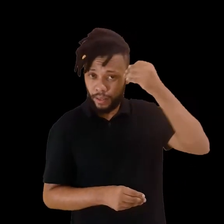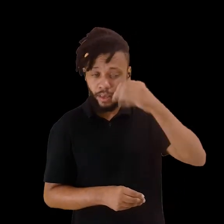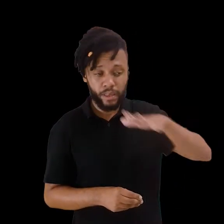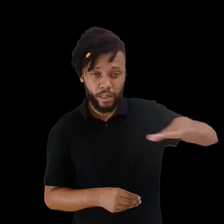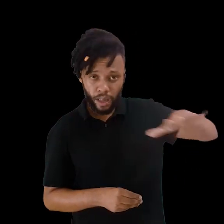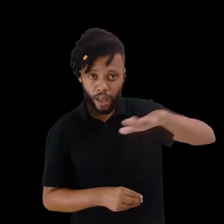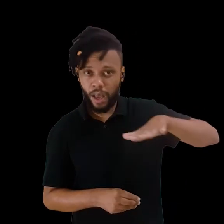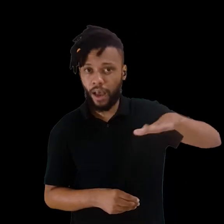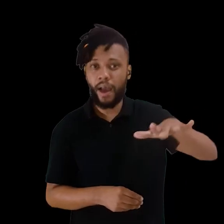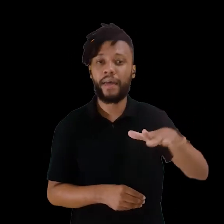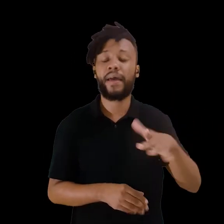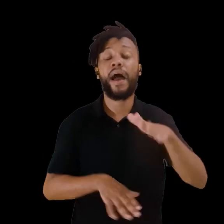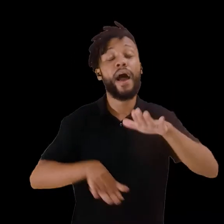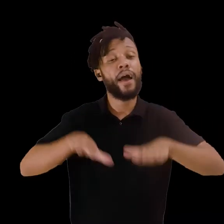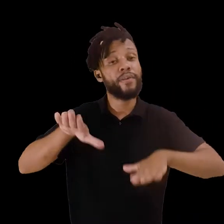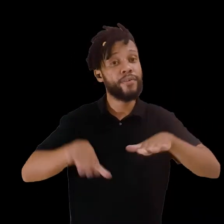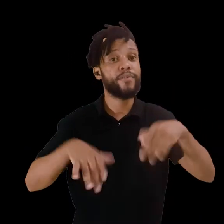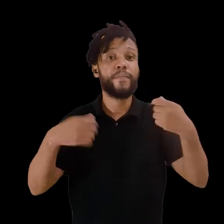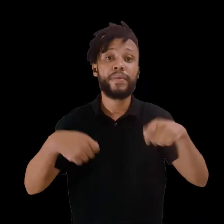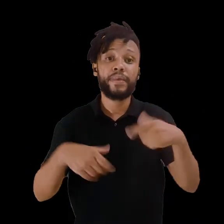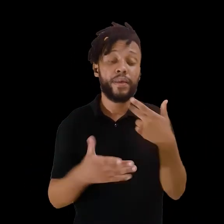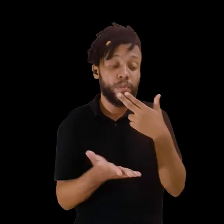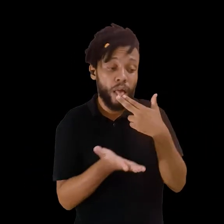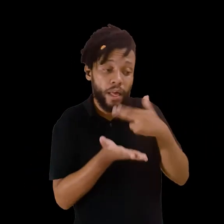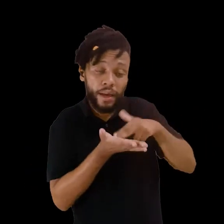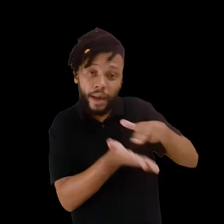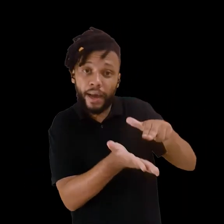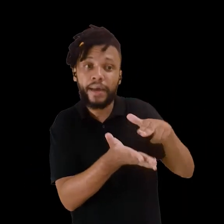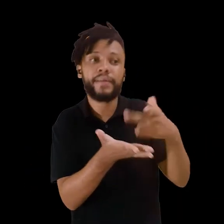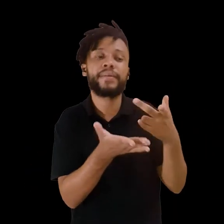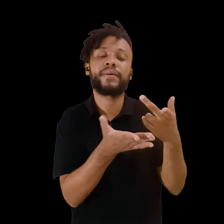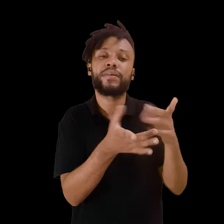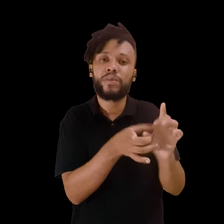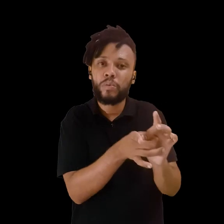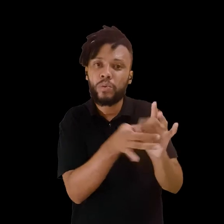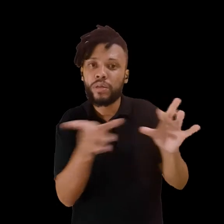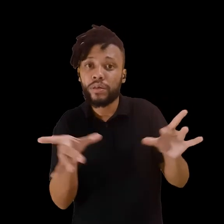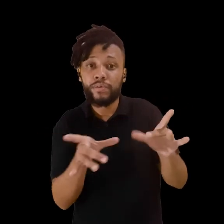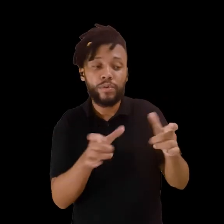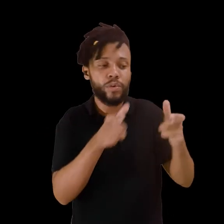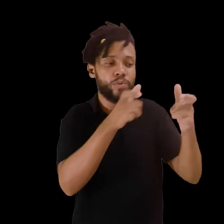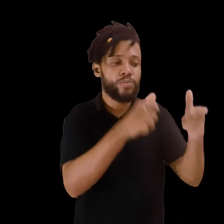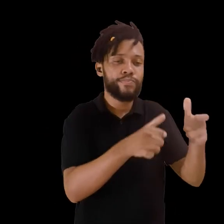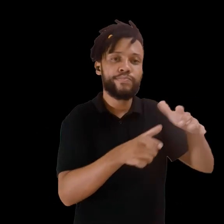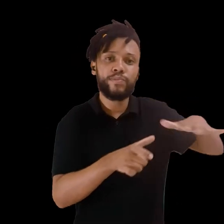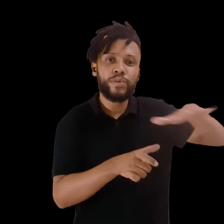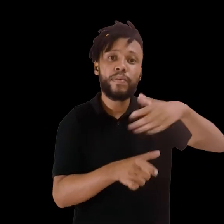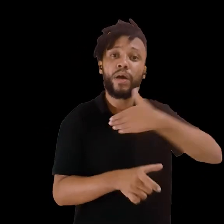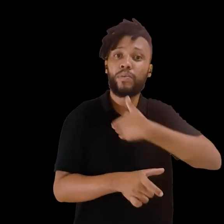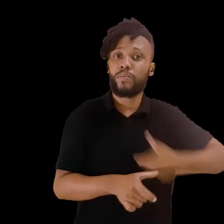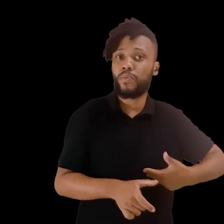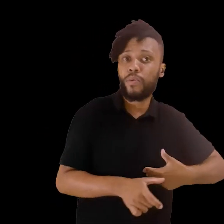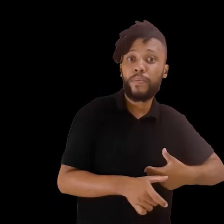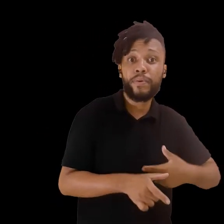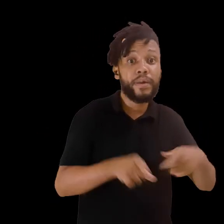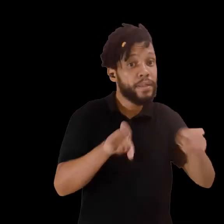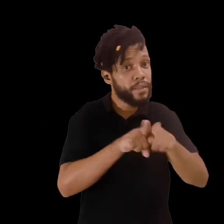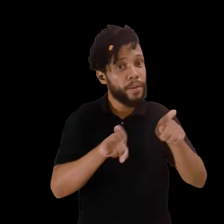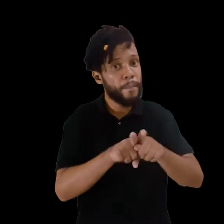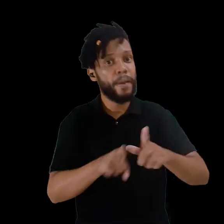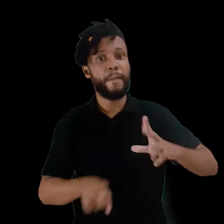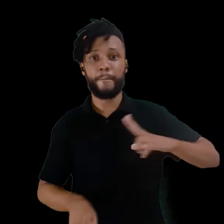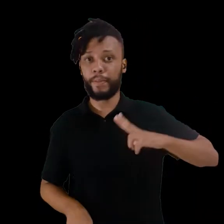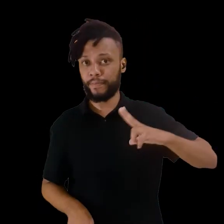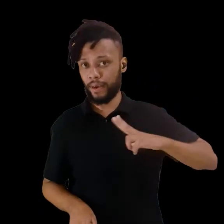Aí, no caso, você também pode precisar de alguma carta de anuência, de algum espaço que você vai utilizar, no caso de espaços públicos e